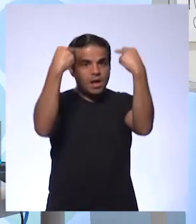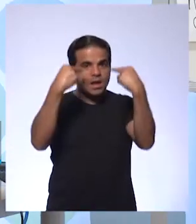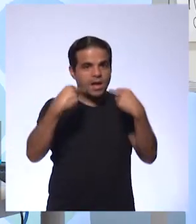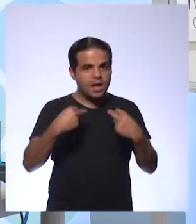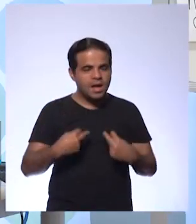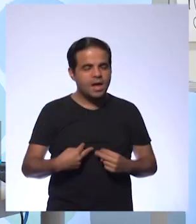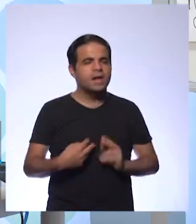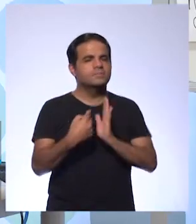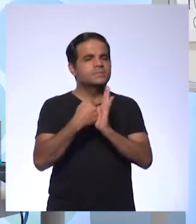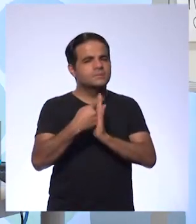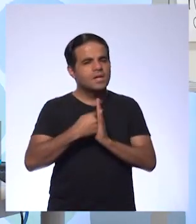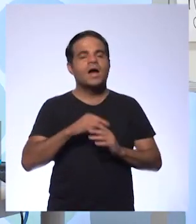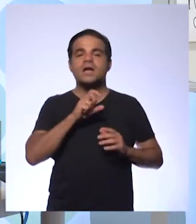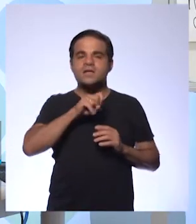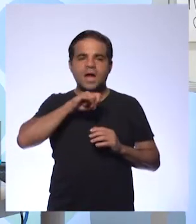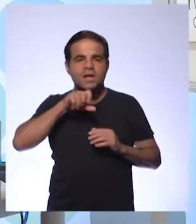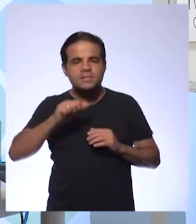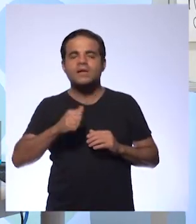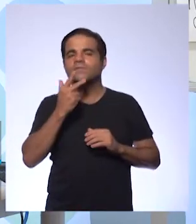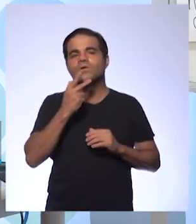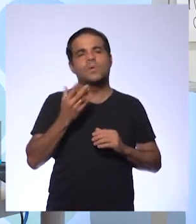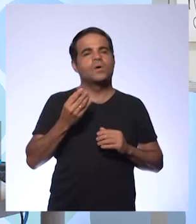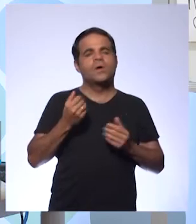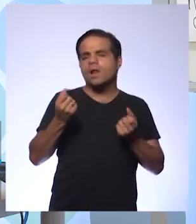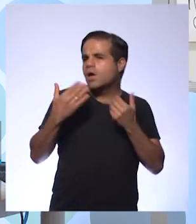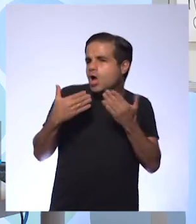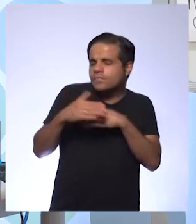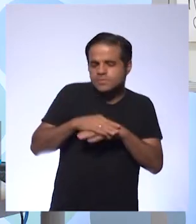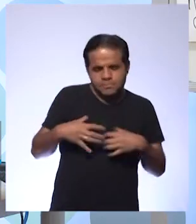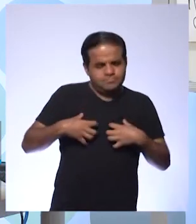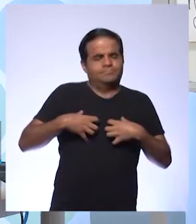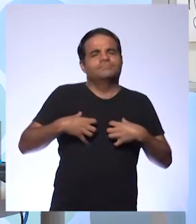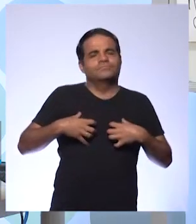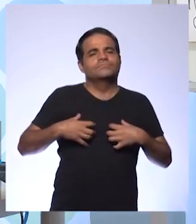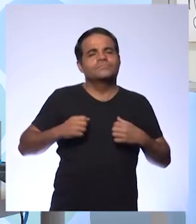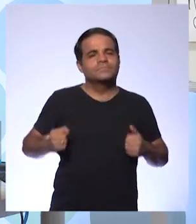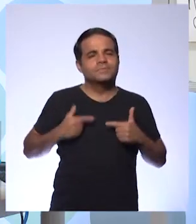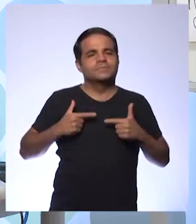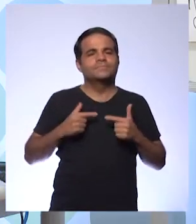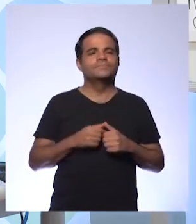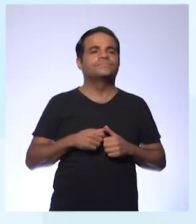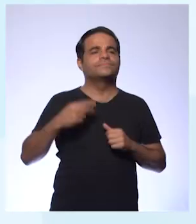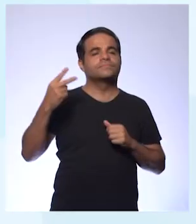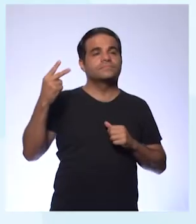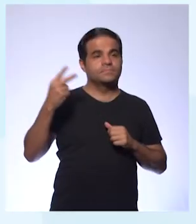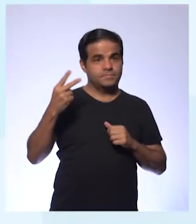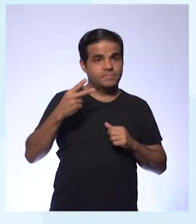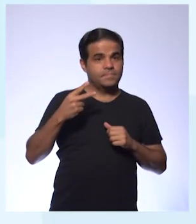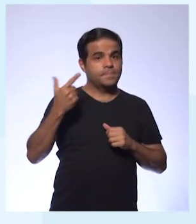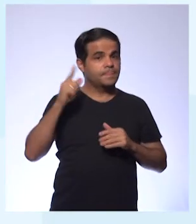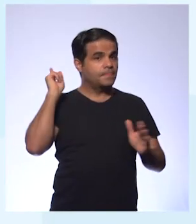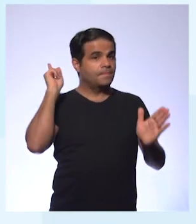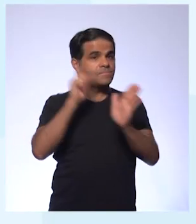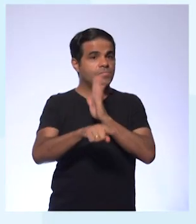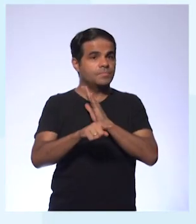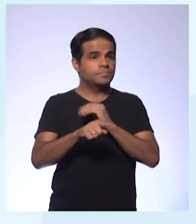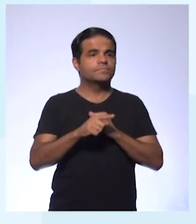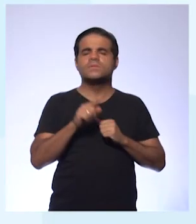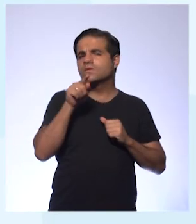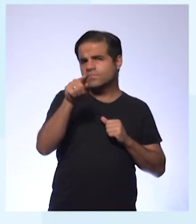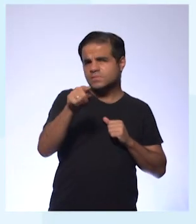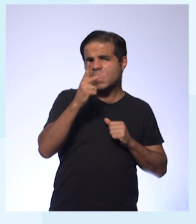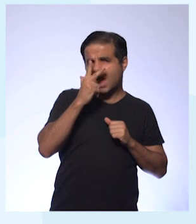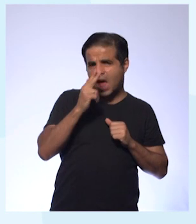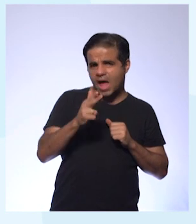de mim mesmo. E a Isa falou muito comigo nesse slam. Segunda, na tela. Agora uma pergunta.